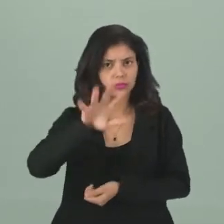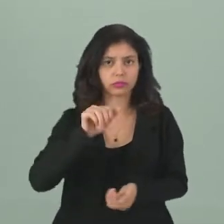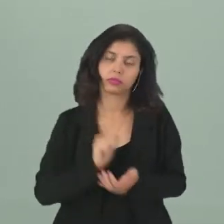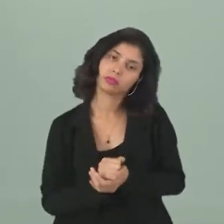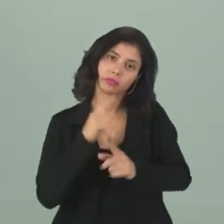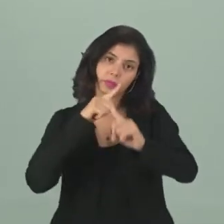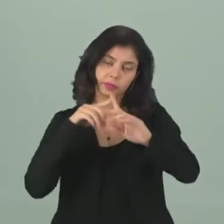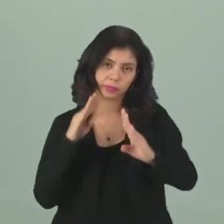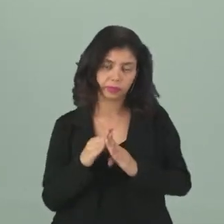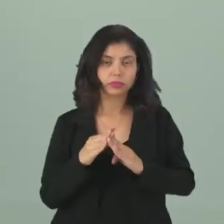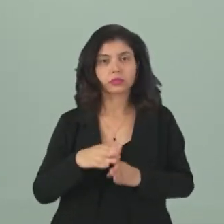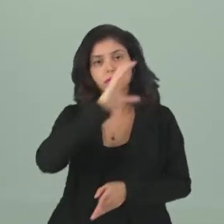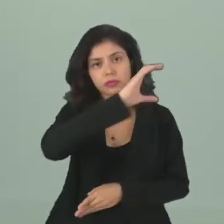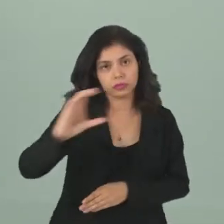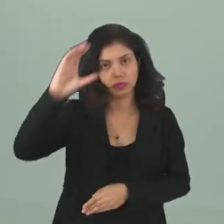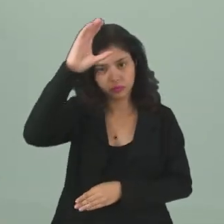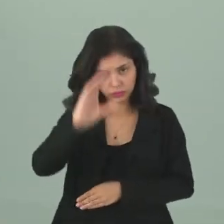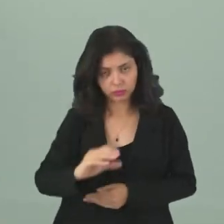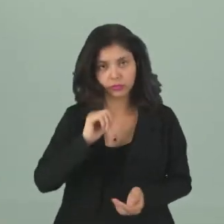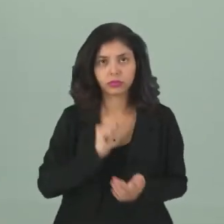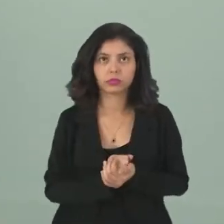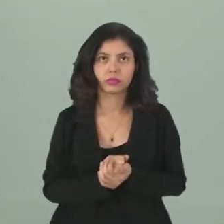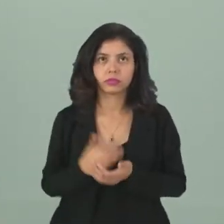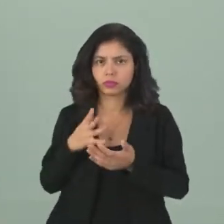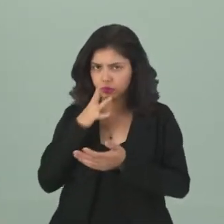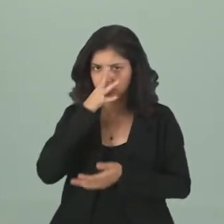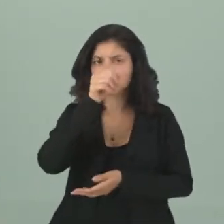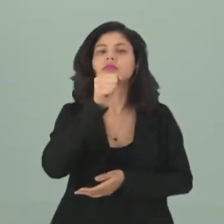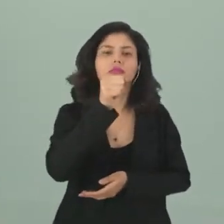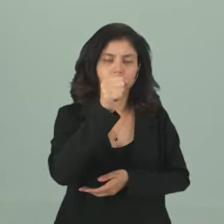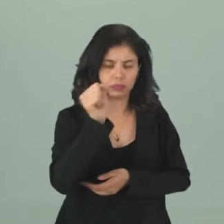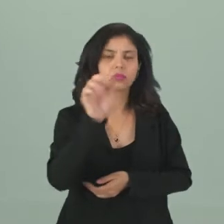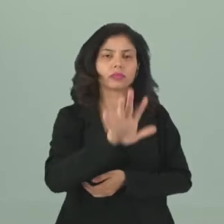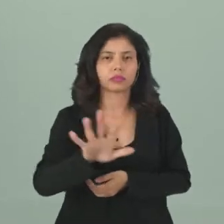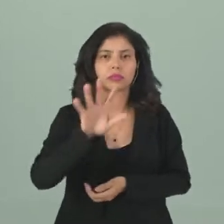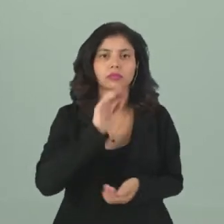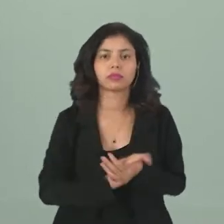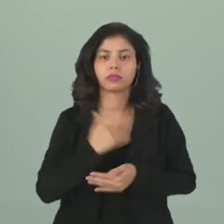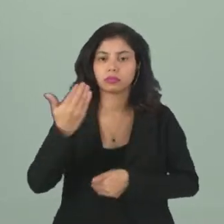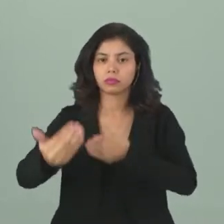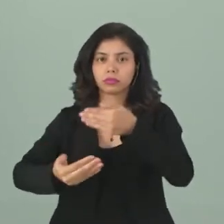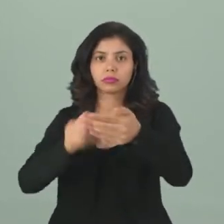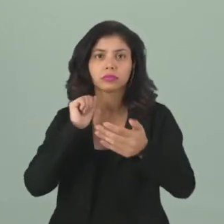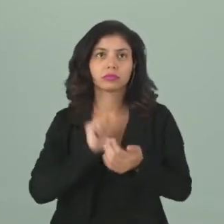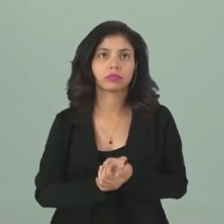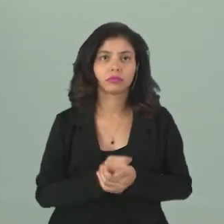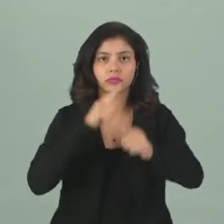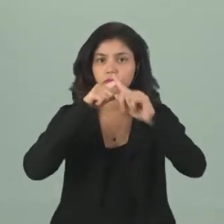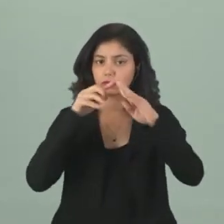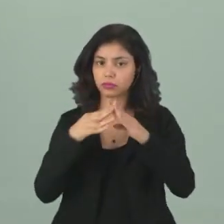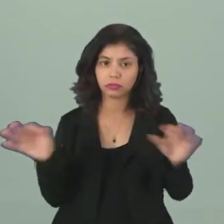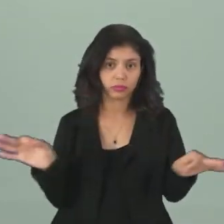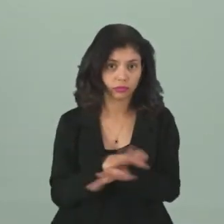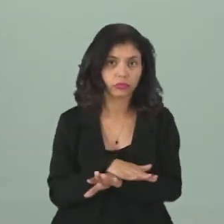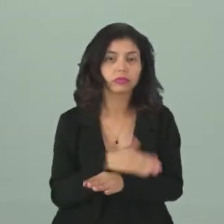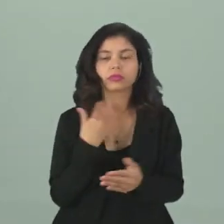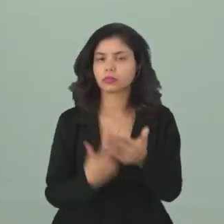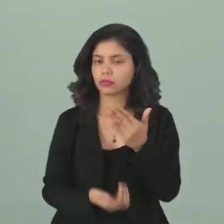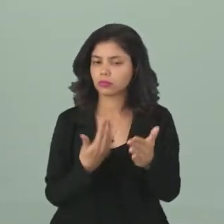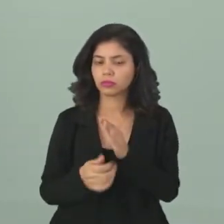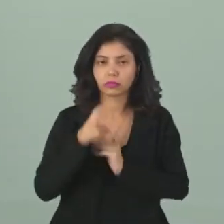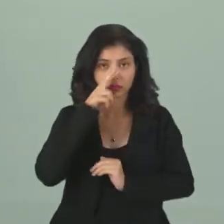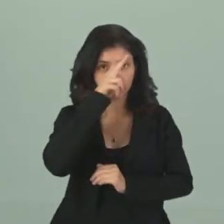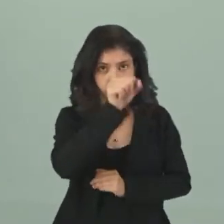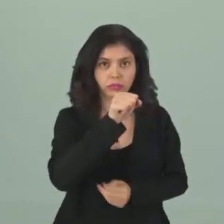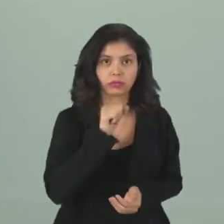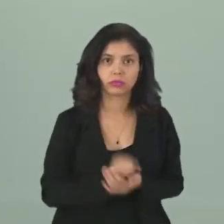Igreja Católica dominava a Europa ideologicamente. Nesse processo, a Igreja acabou perdendo força e